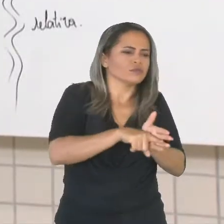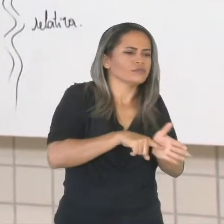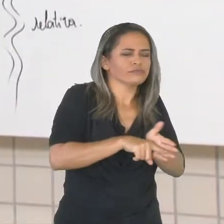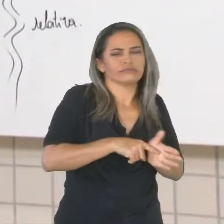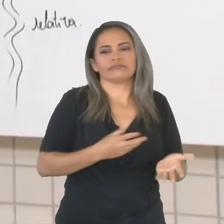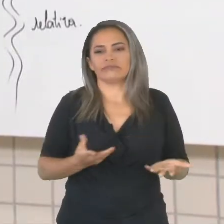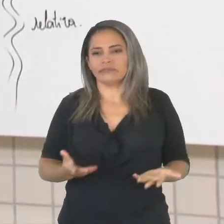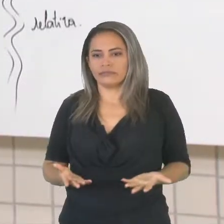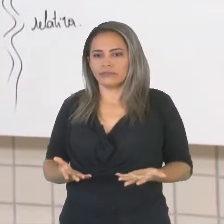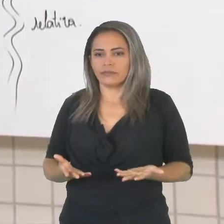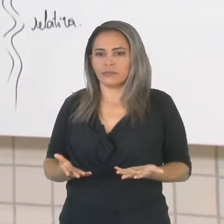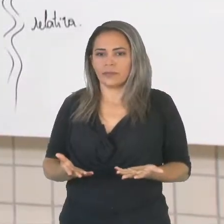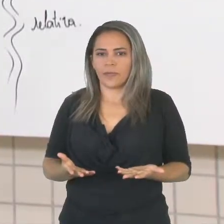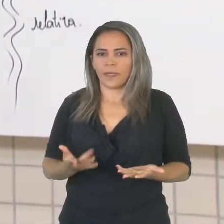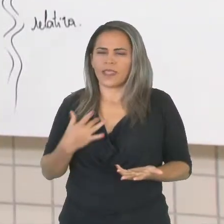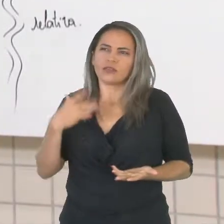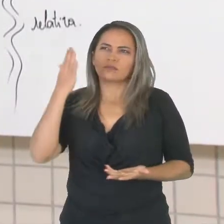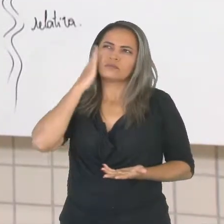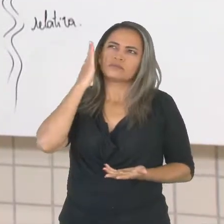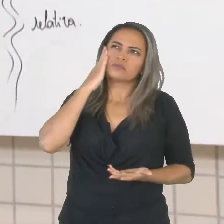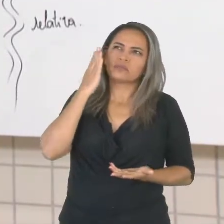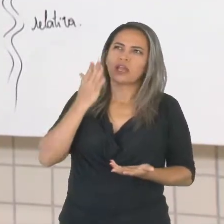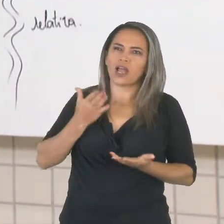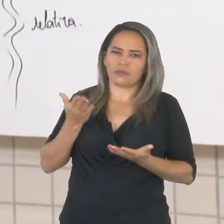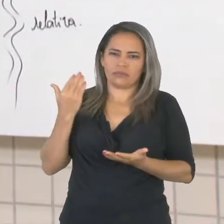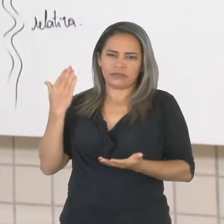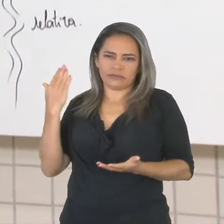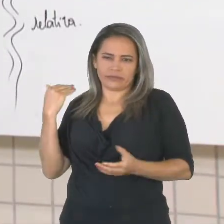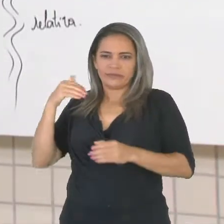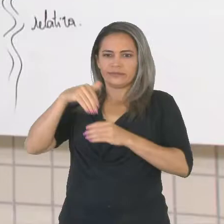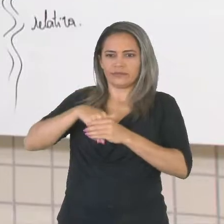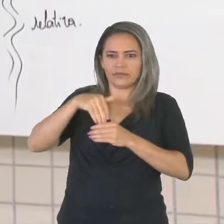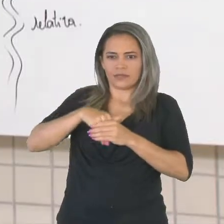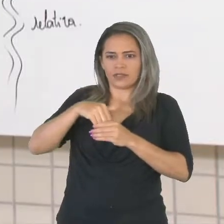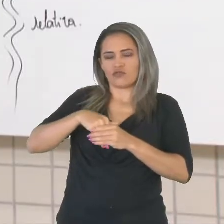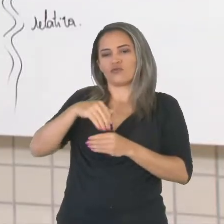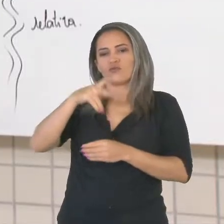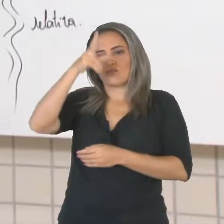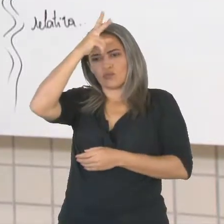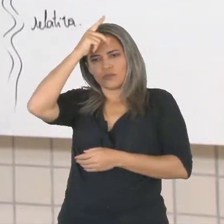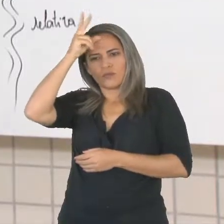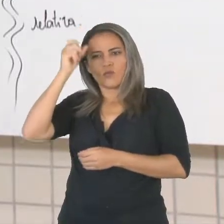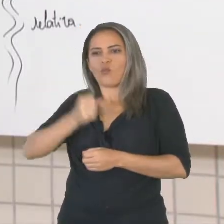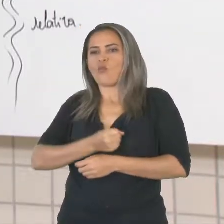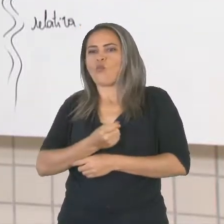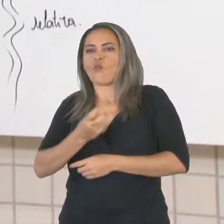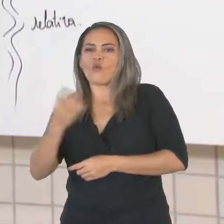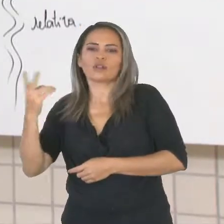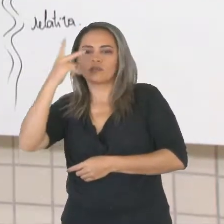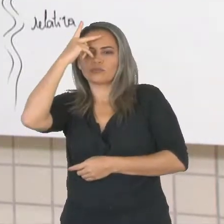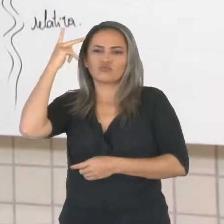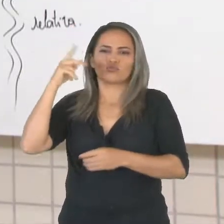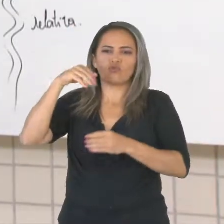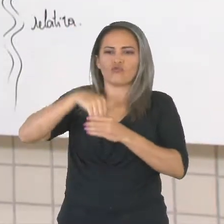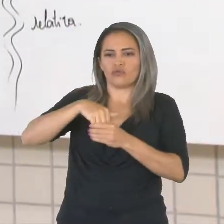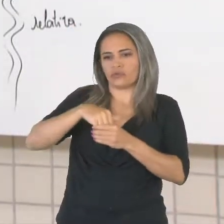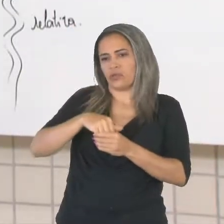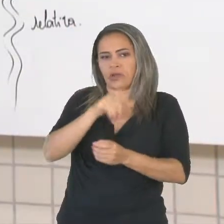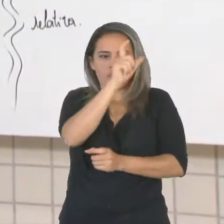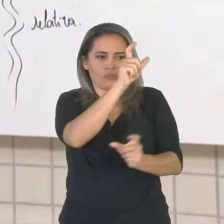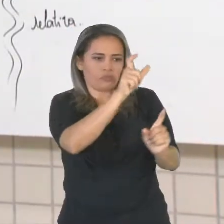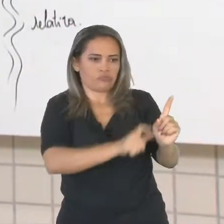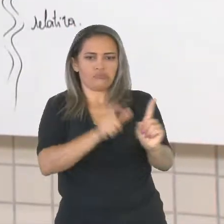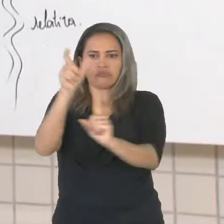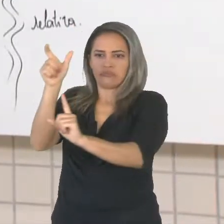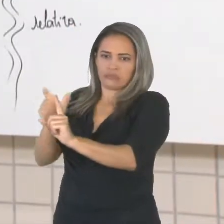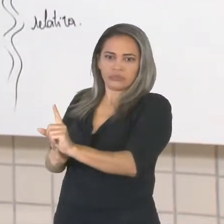Não é isso? Se eu quero saber agora, recente as eleições municipais, né? Se eu quero saber quantos eleitores vão votar no candidato A ou candidato